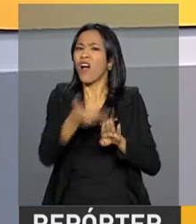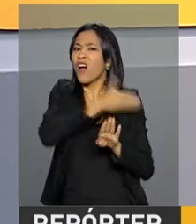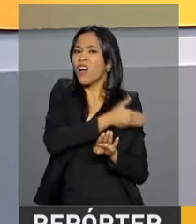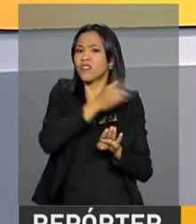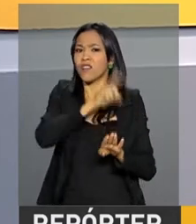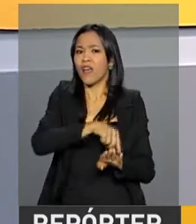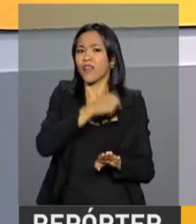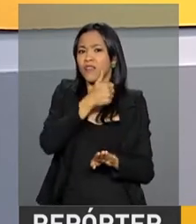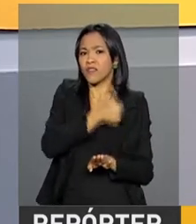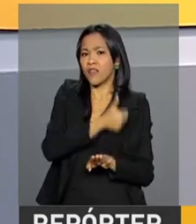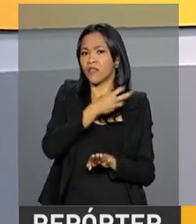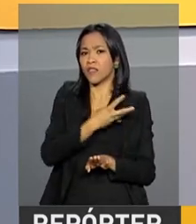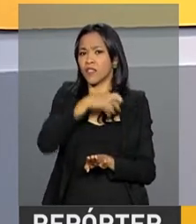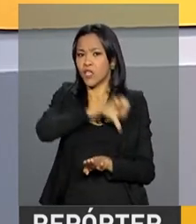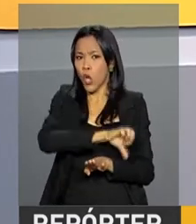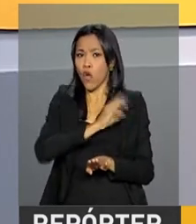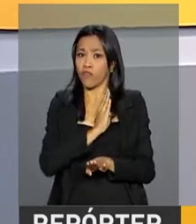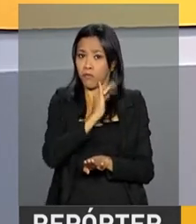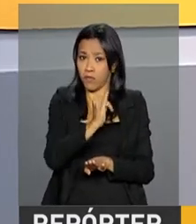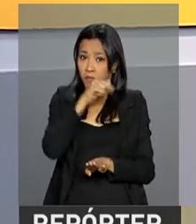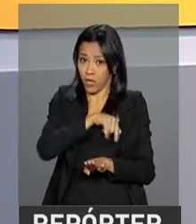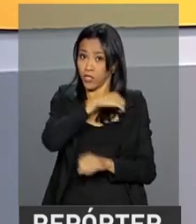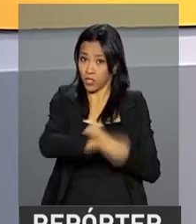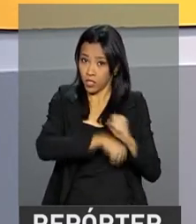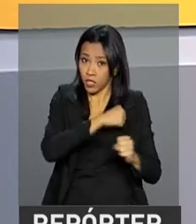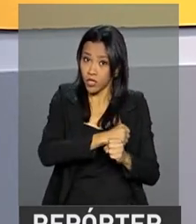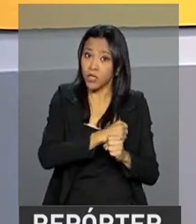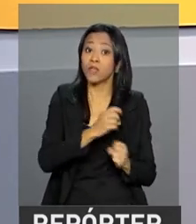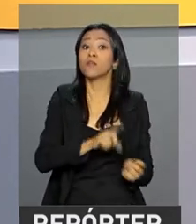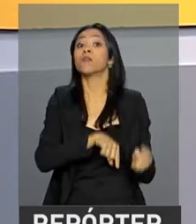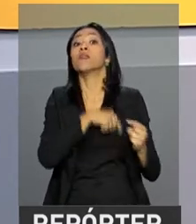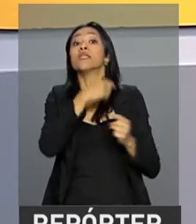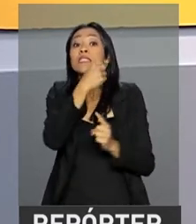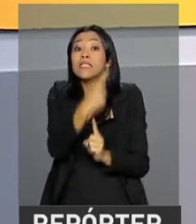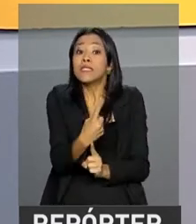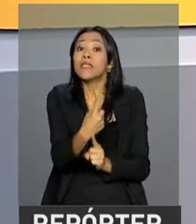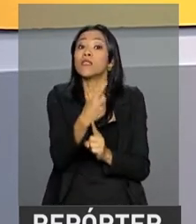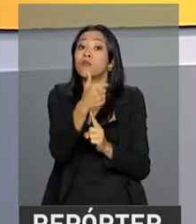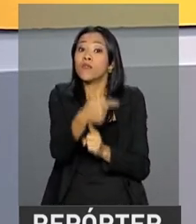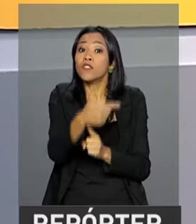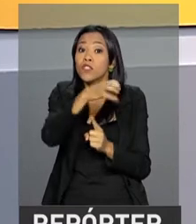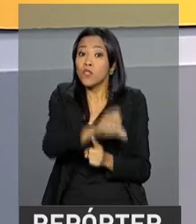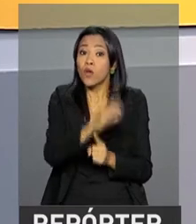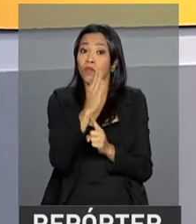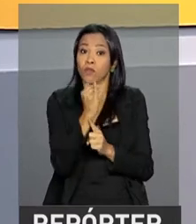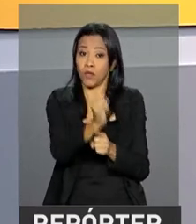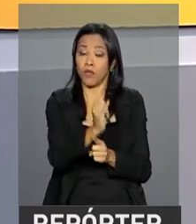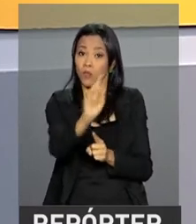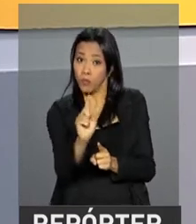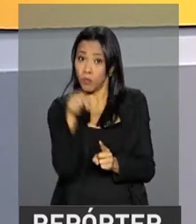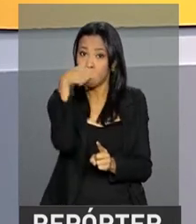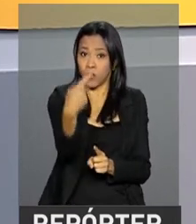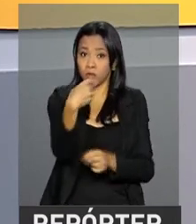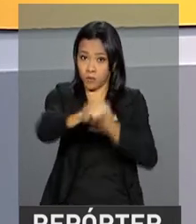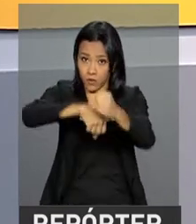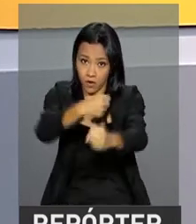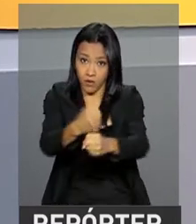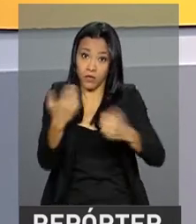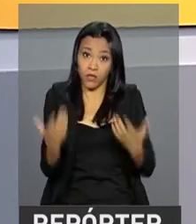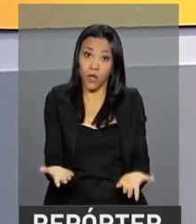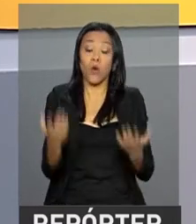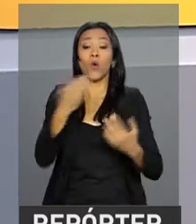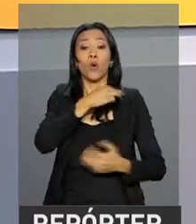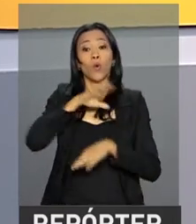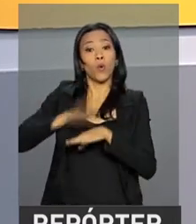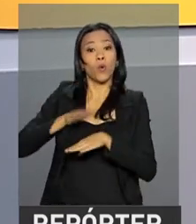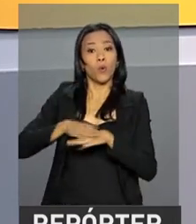de R$ 139 bilhões para este ano e R$ 129 bilhões para o ano que vem. Segundo o Ministério da Fazenda, a meta